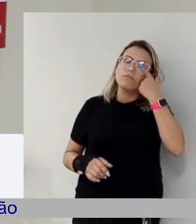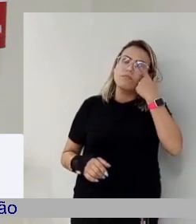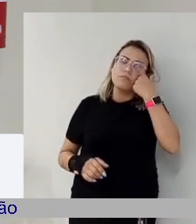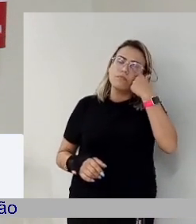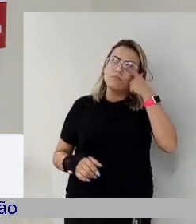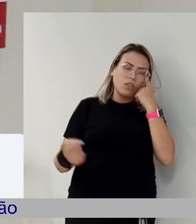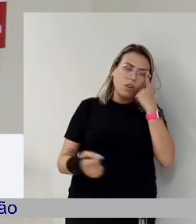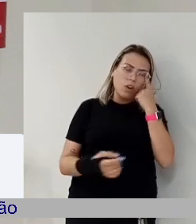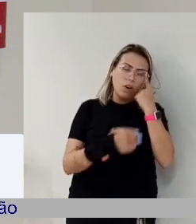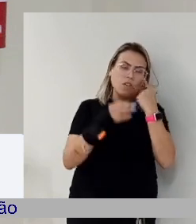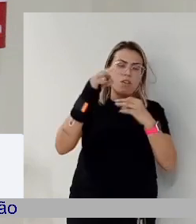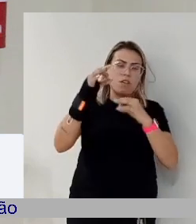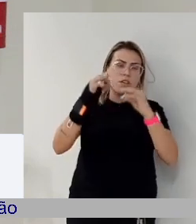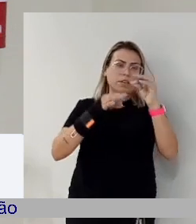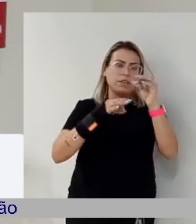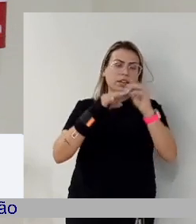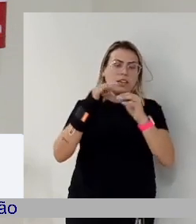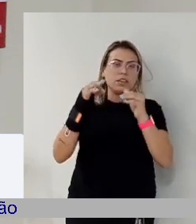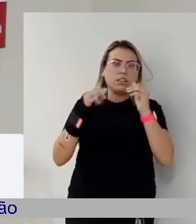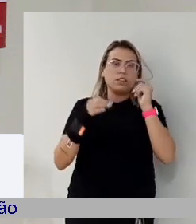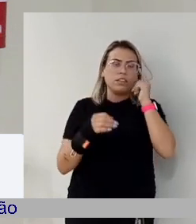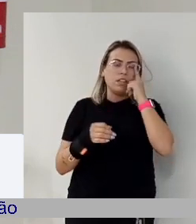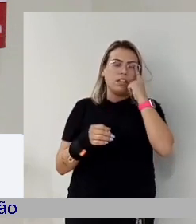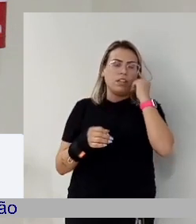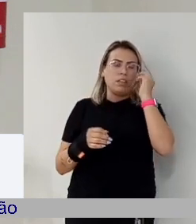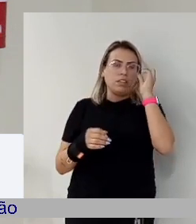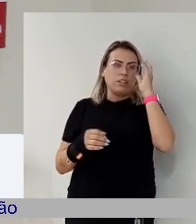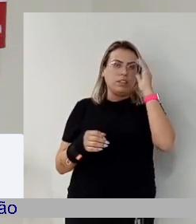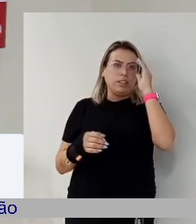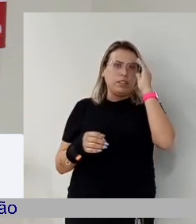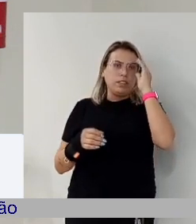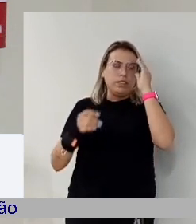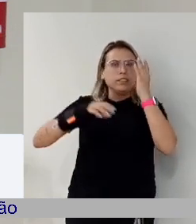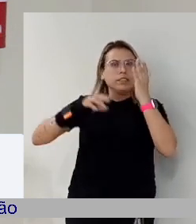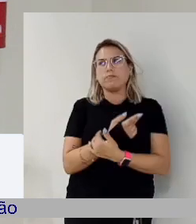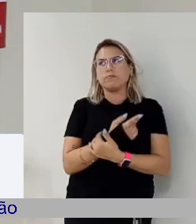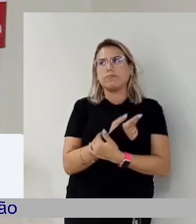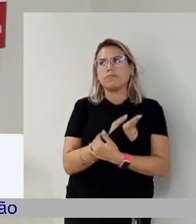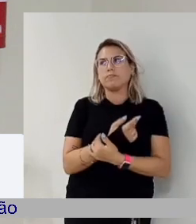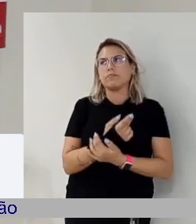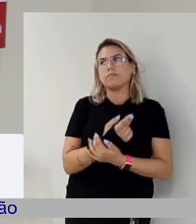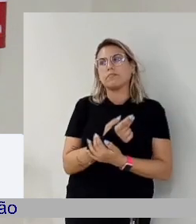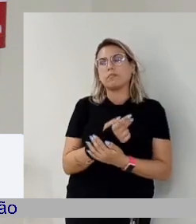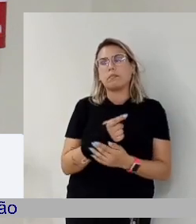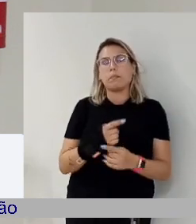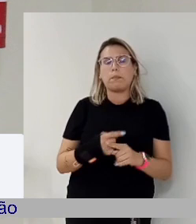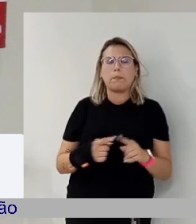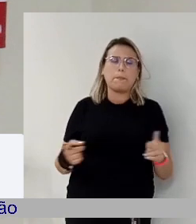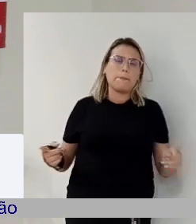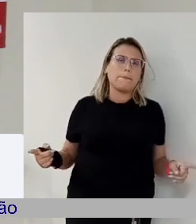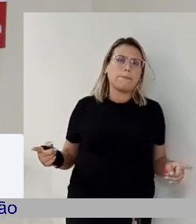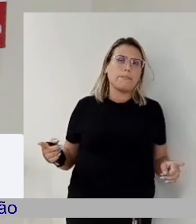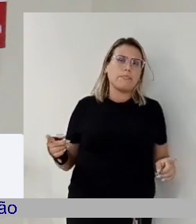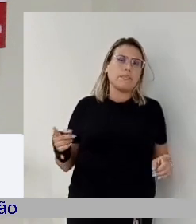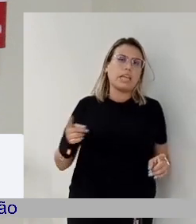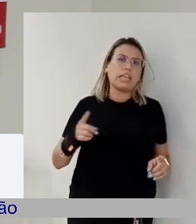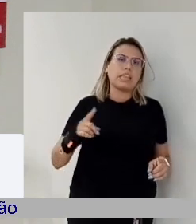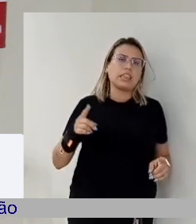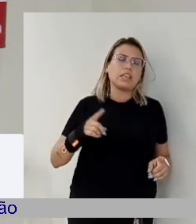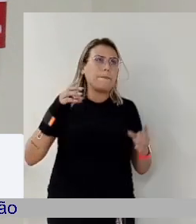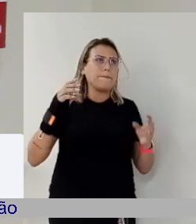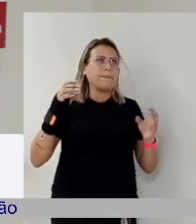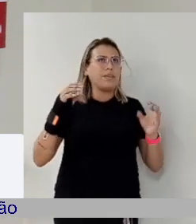planejamento para que essa H máquina fosse executada mas que assim não foi praticamente totalmente